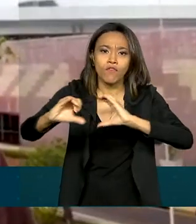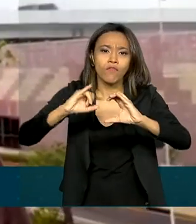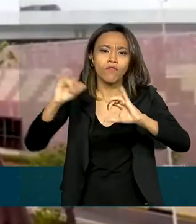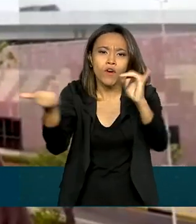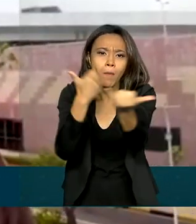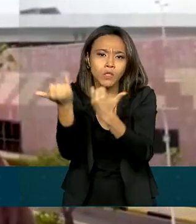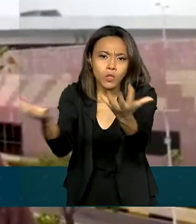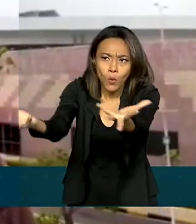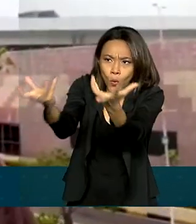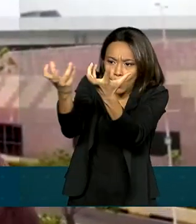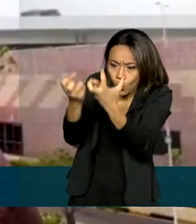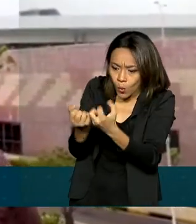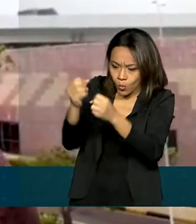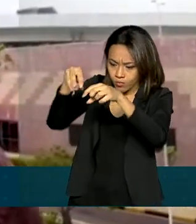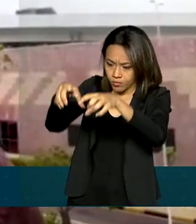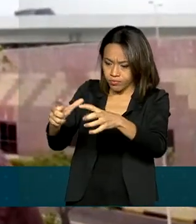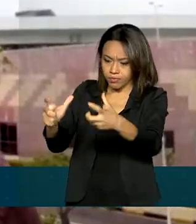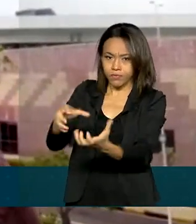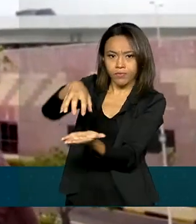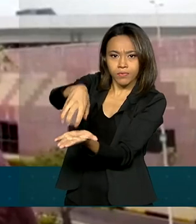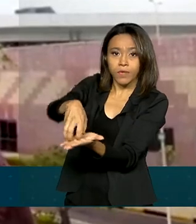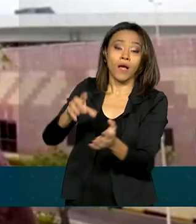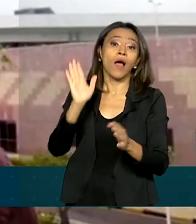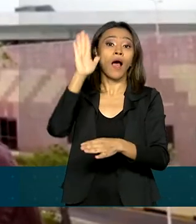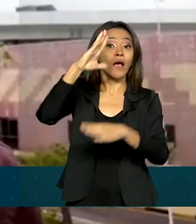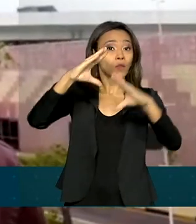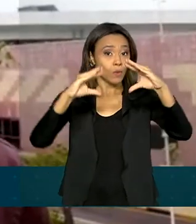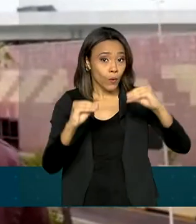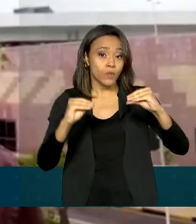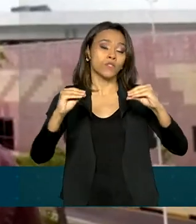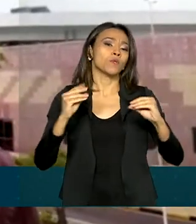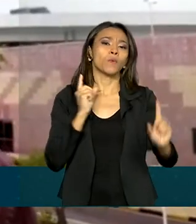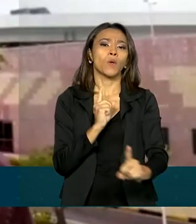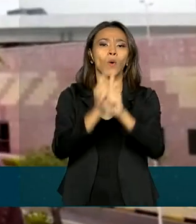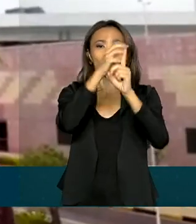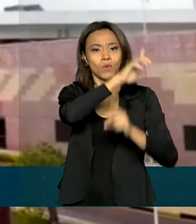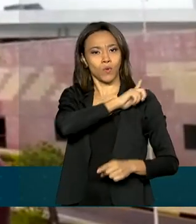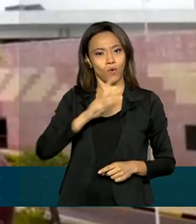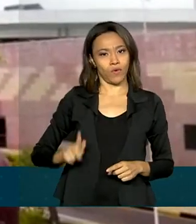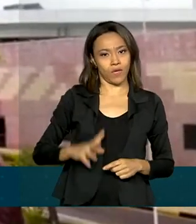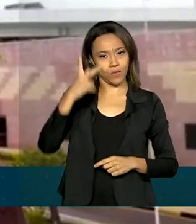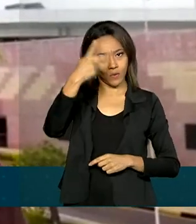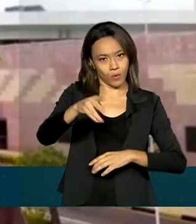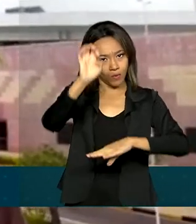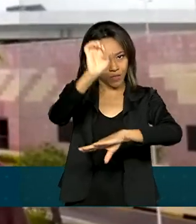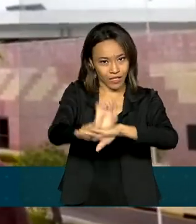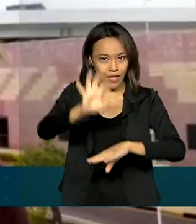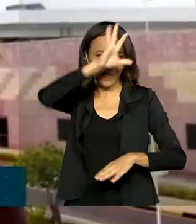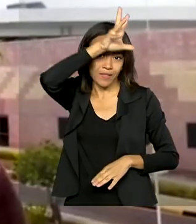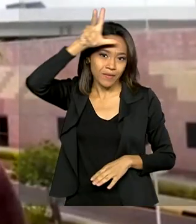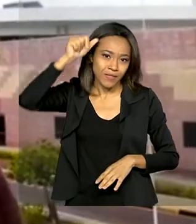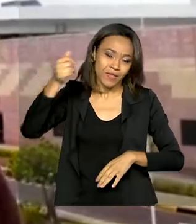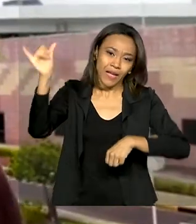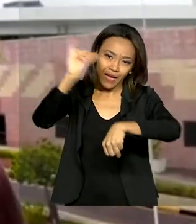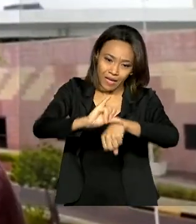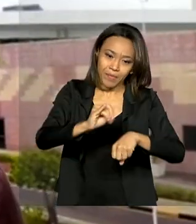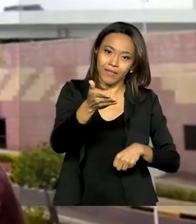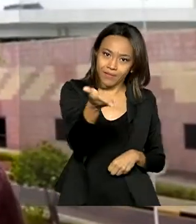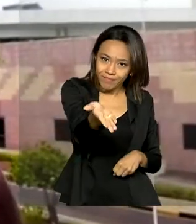o general Hamilton Mourão terá um encontro com o governador do Amazonas, Wilson Lima. De Manaus, Carlos